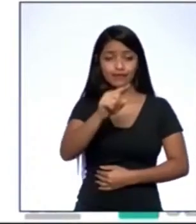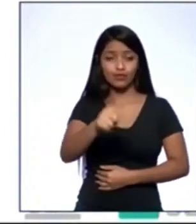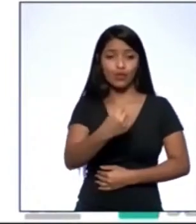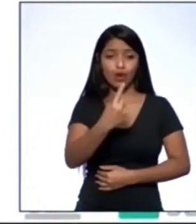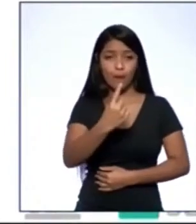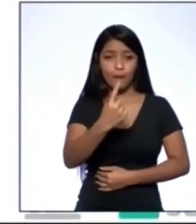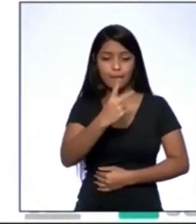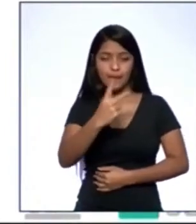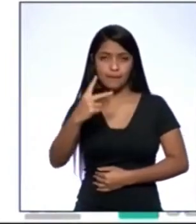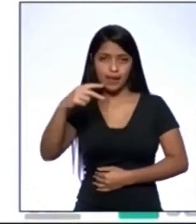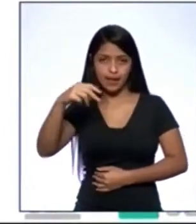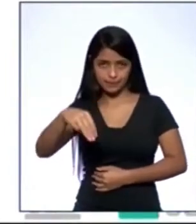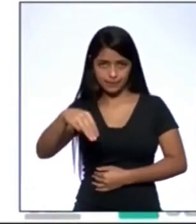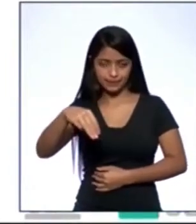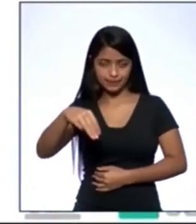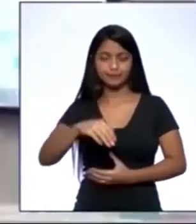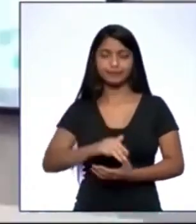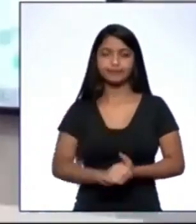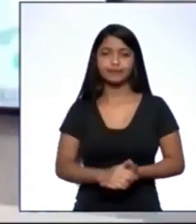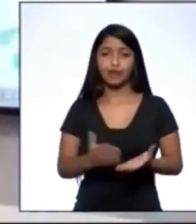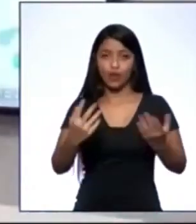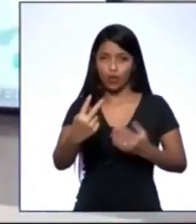isso. Vem cá.